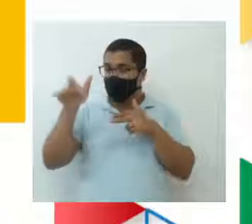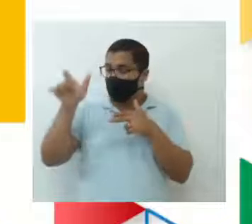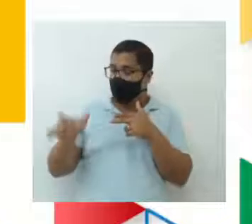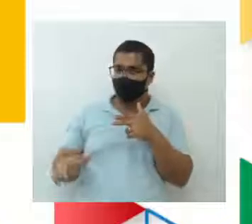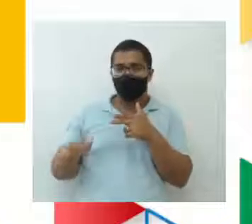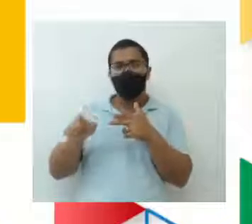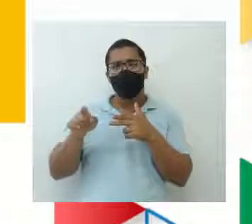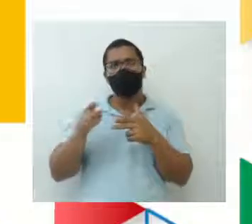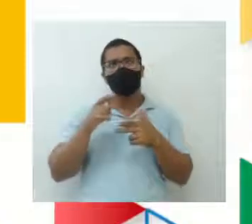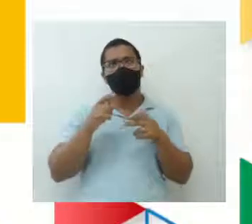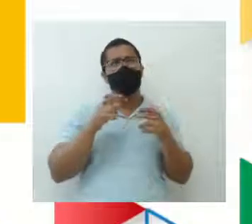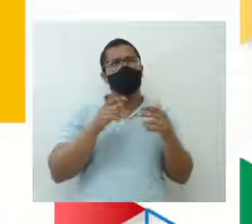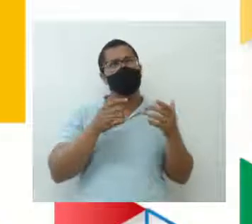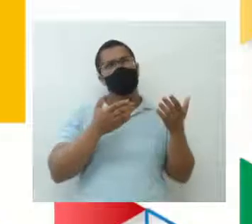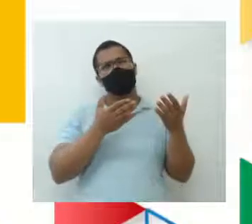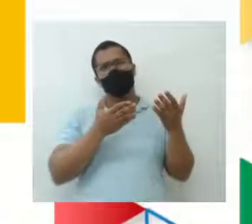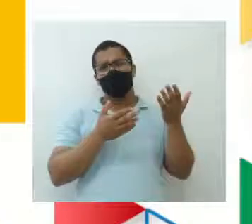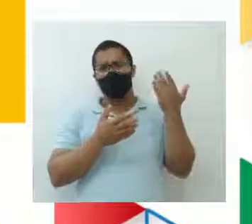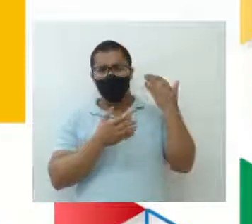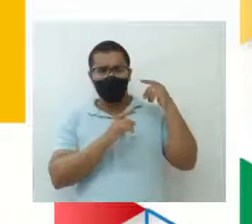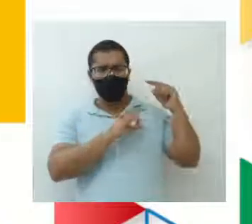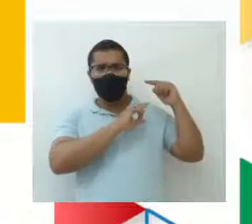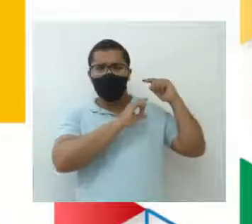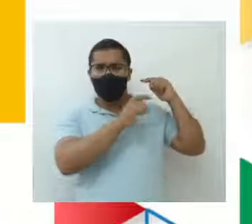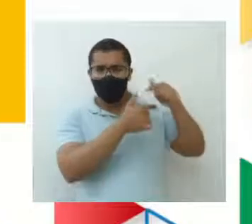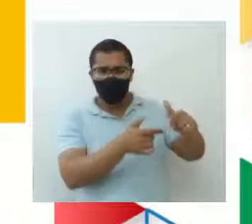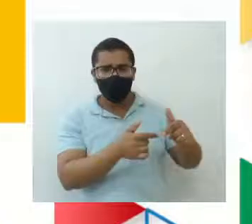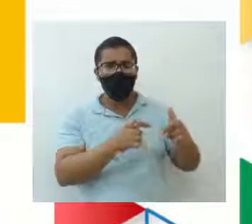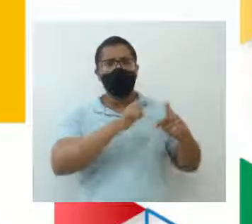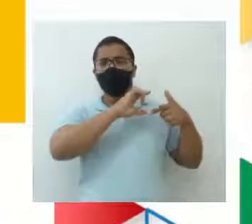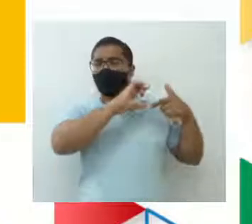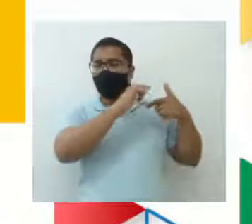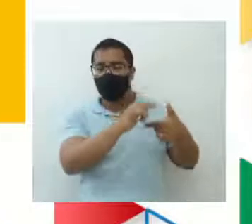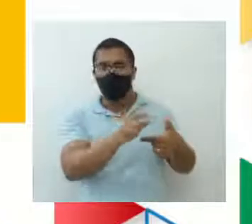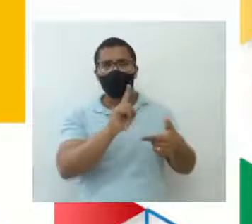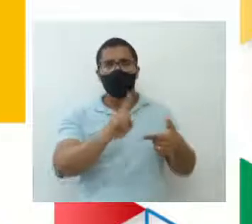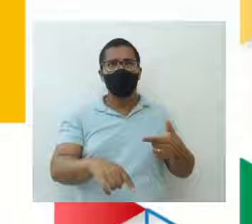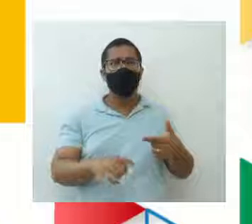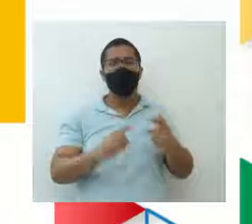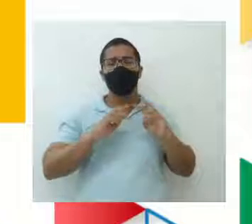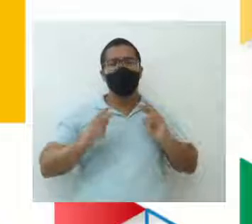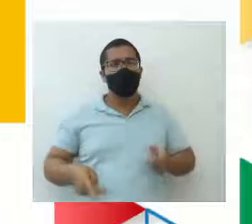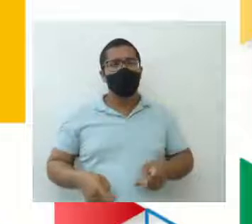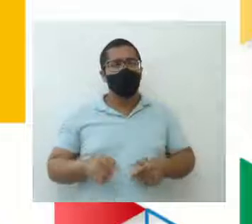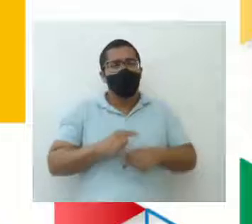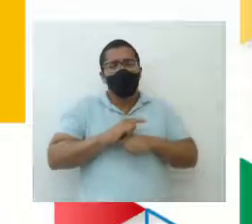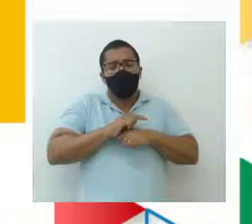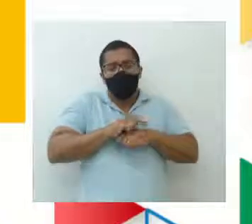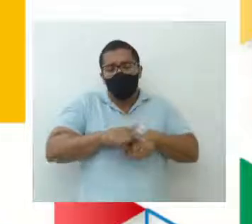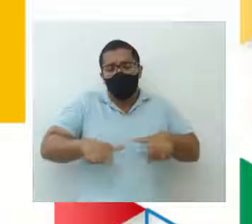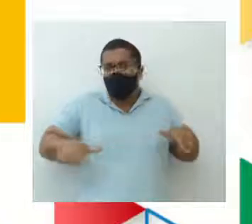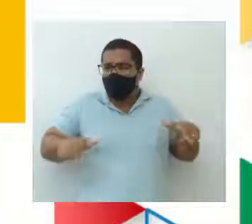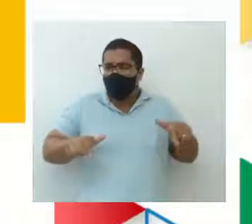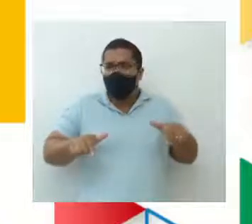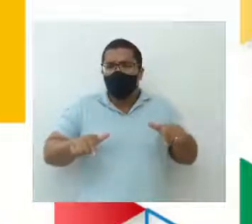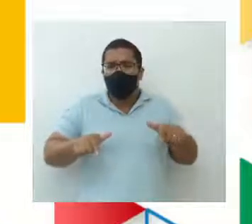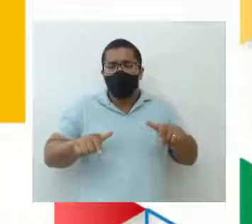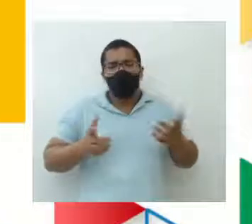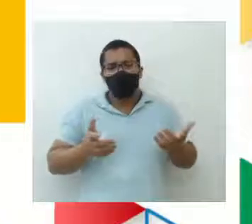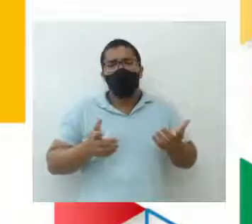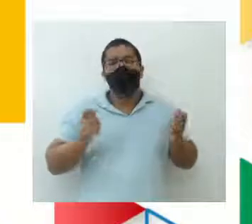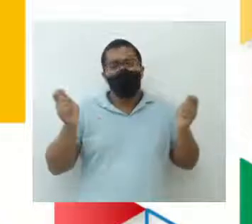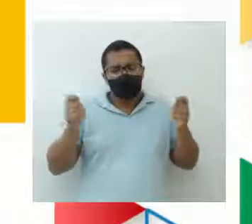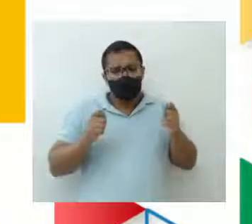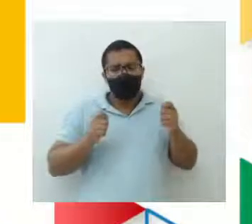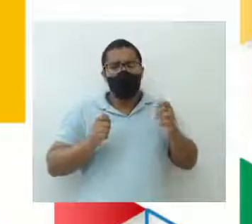ideia tradicional da consciência como uma qualidade humana vazia que pode ser preenchida em algo. Aí